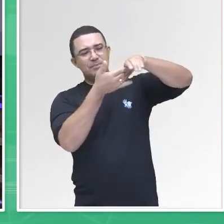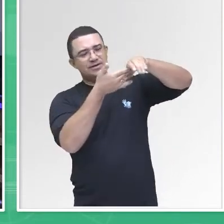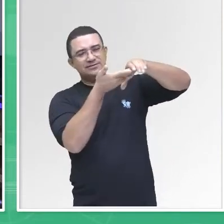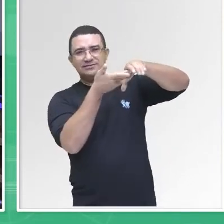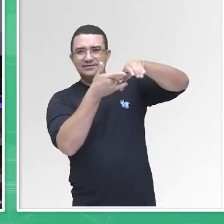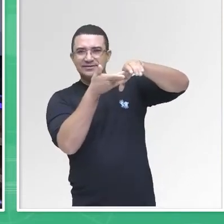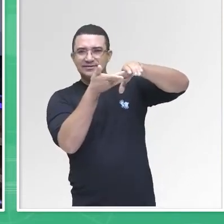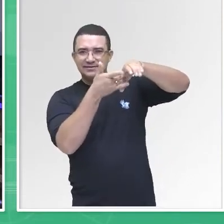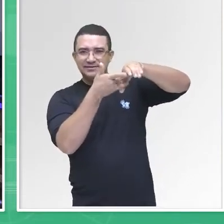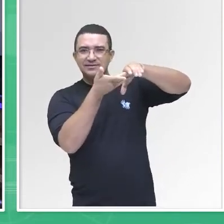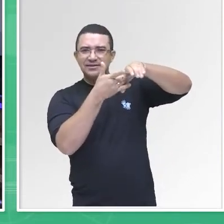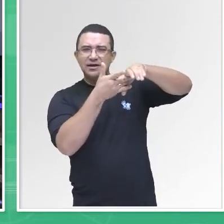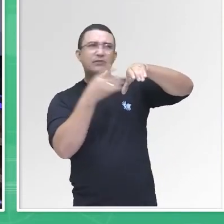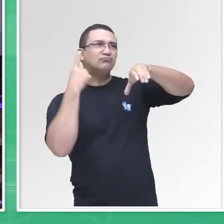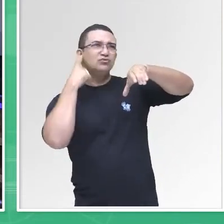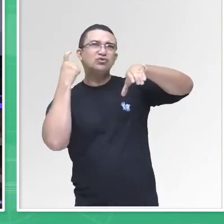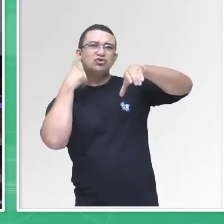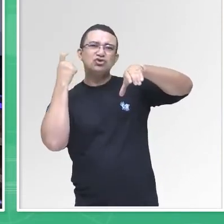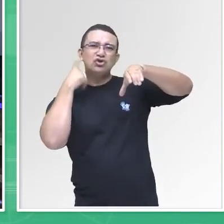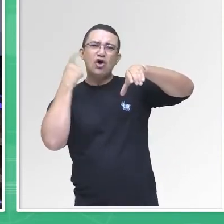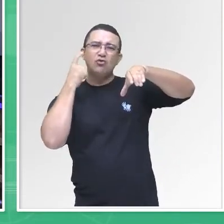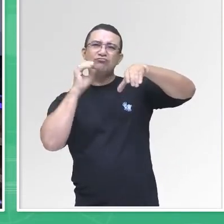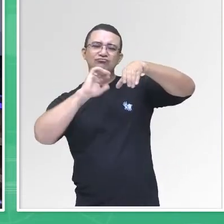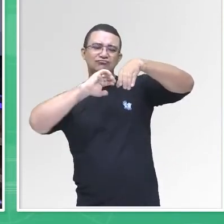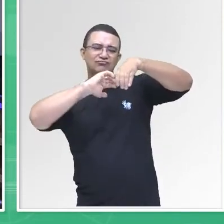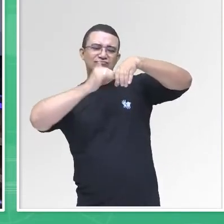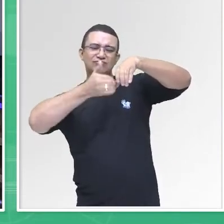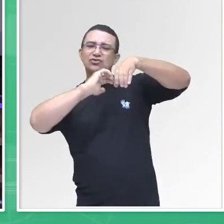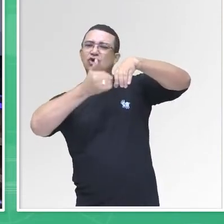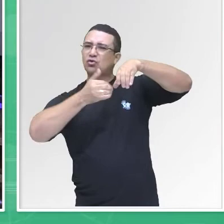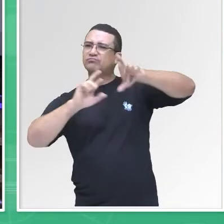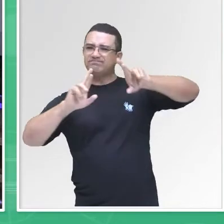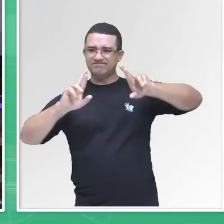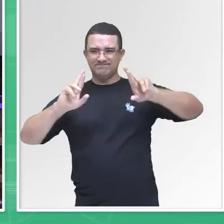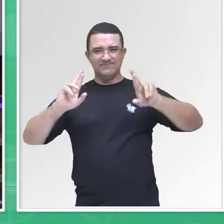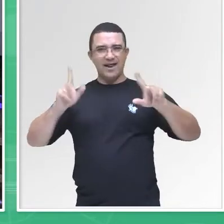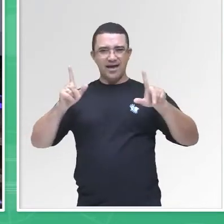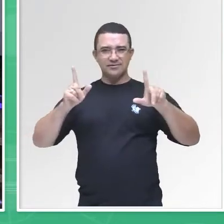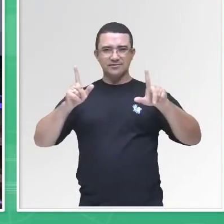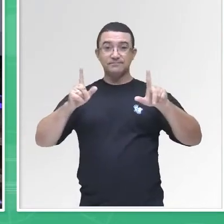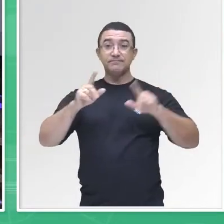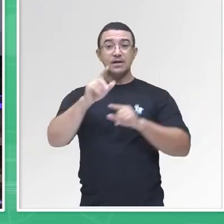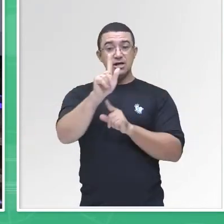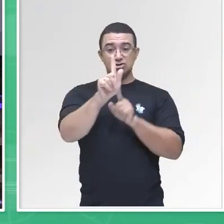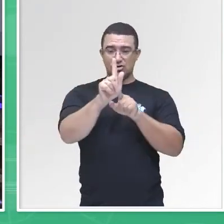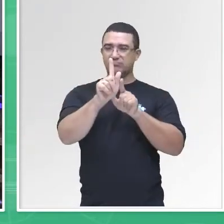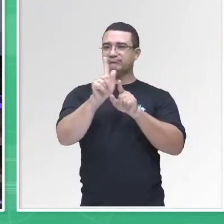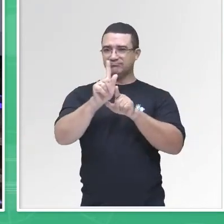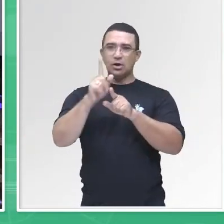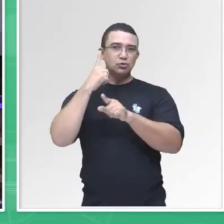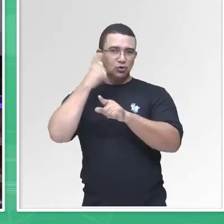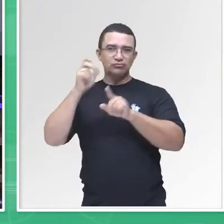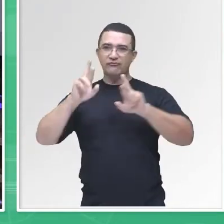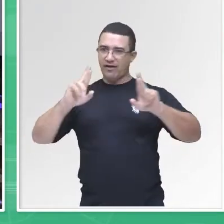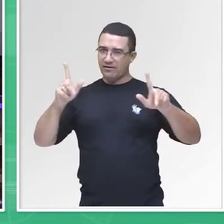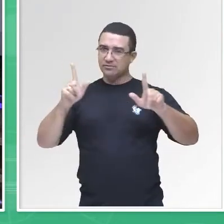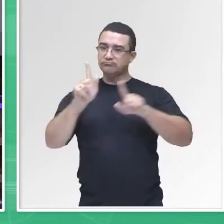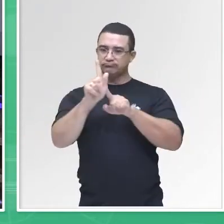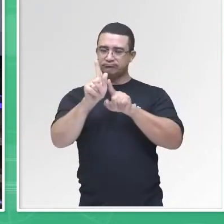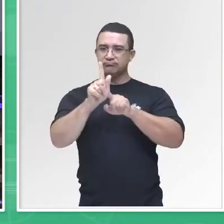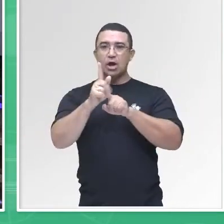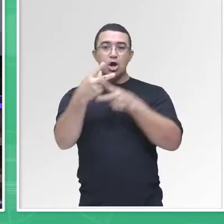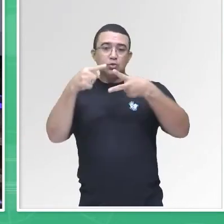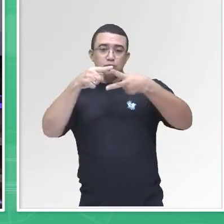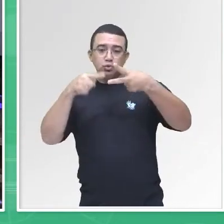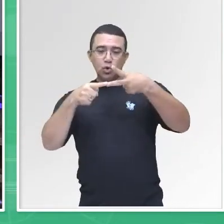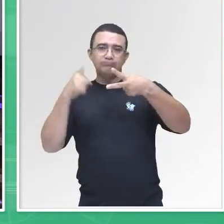E aí vai sair um som velar ou gutural, tá certo? Então, o G tem dois sons no espanhol.